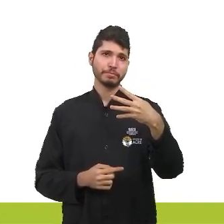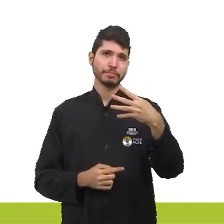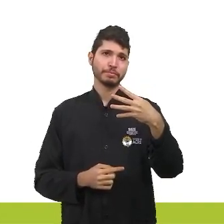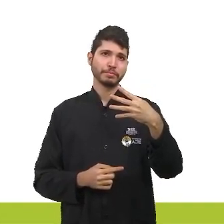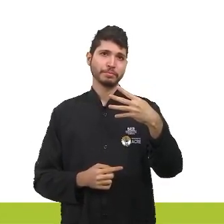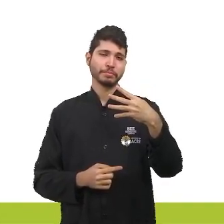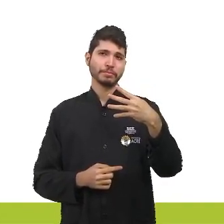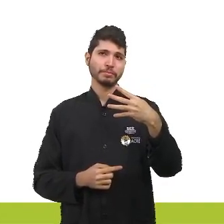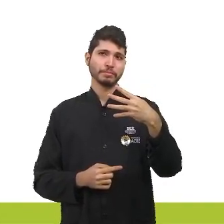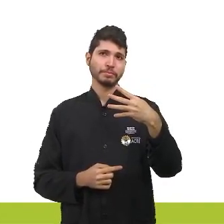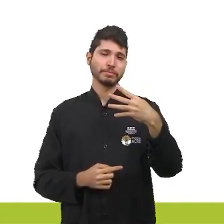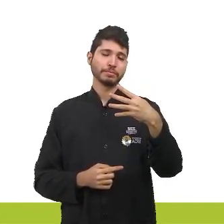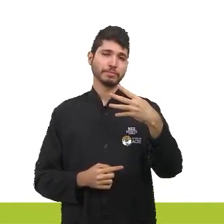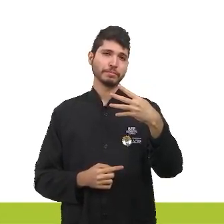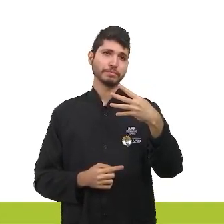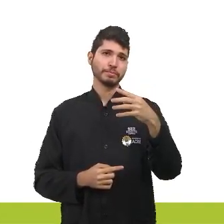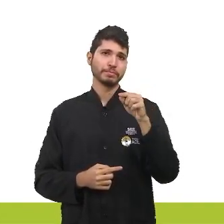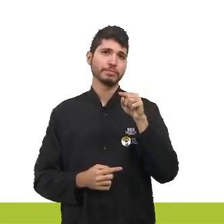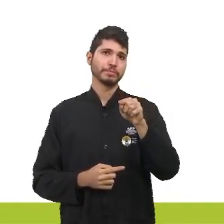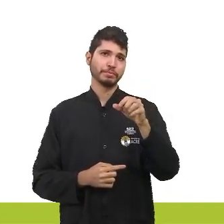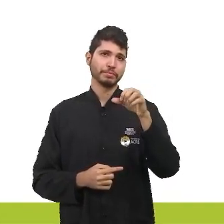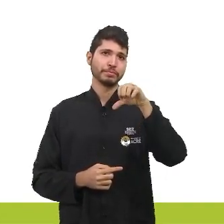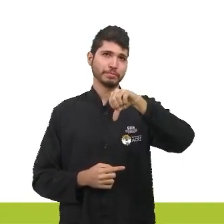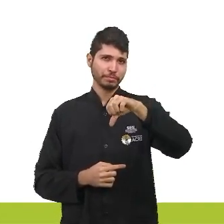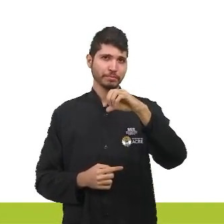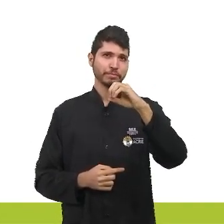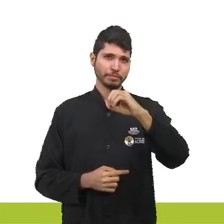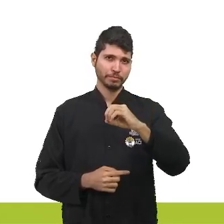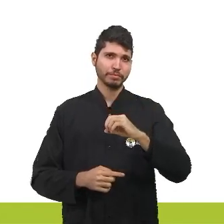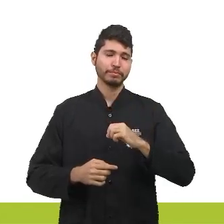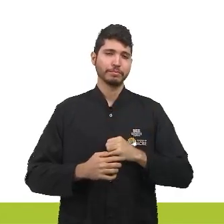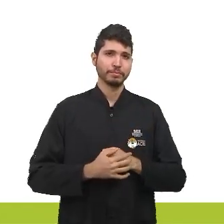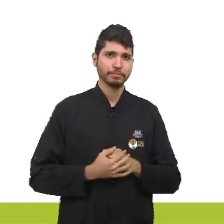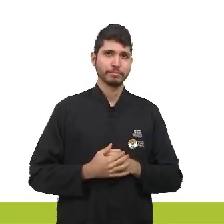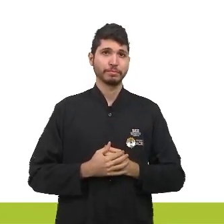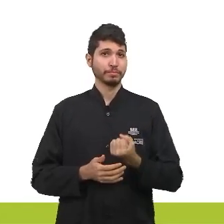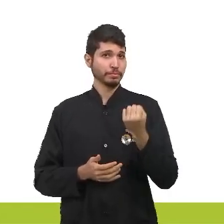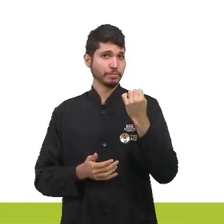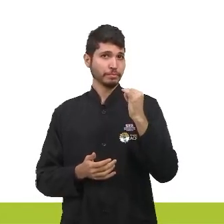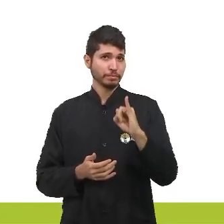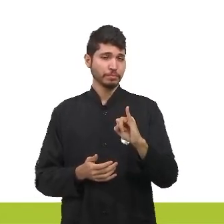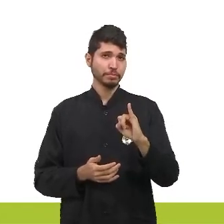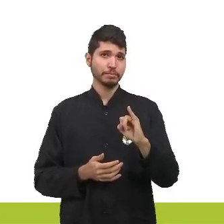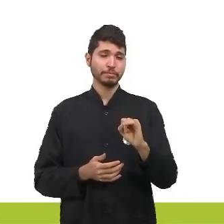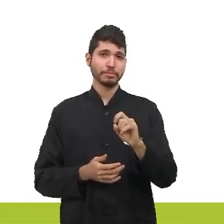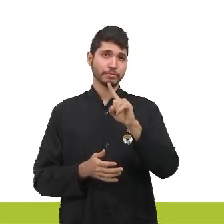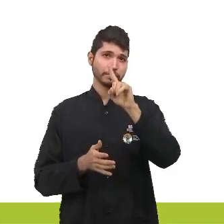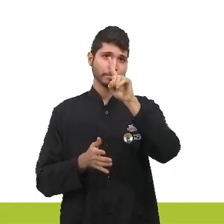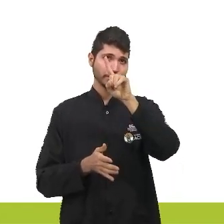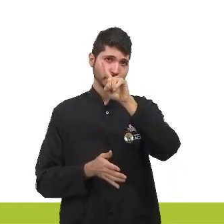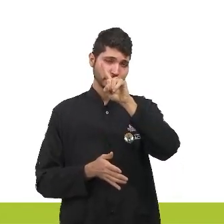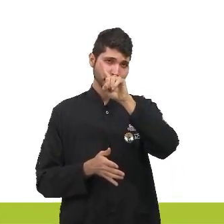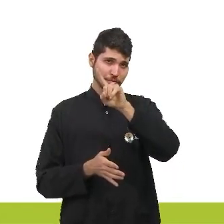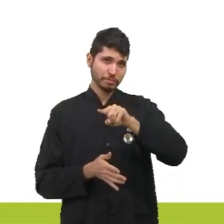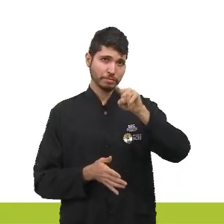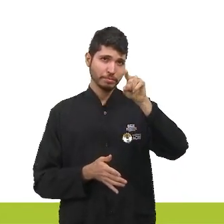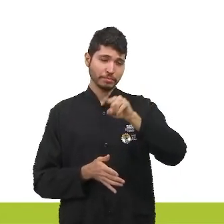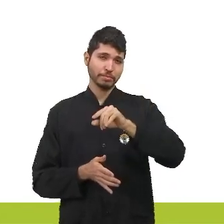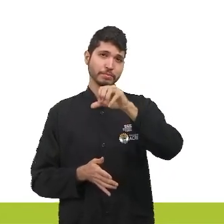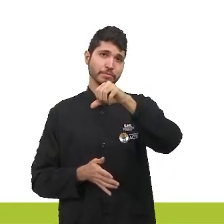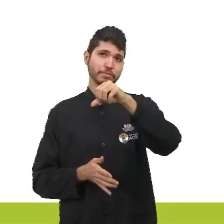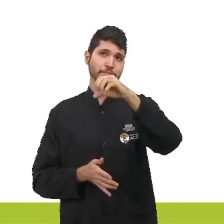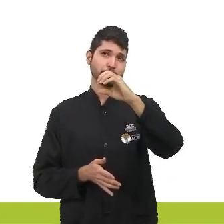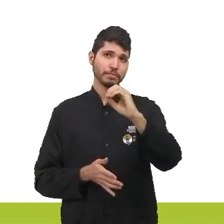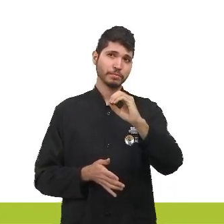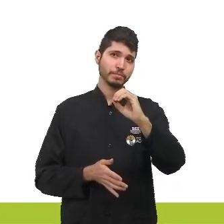vezes 90. Se você cancelar esses 90 aqui, você